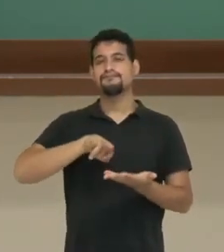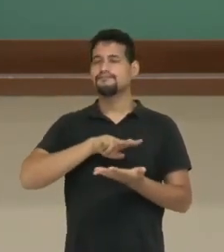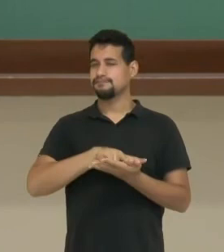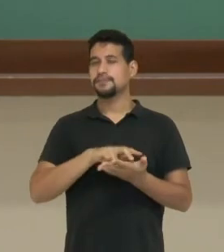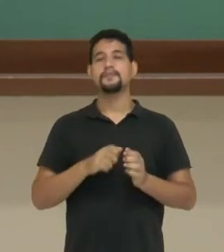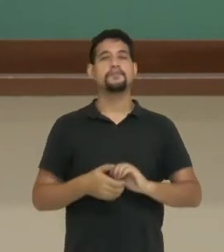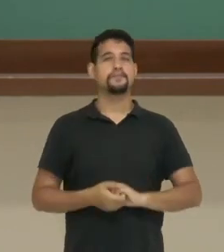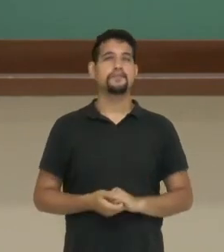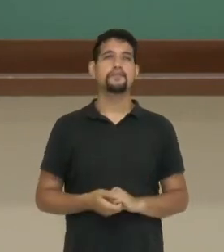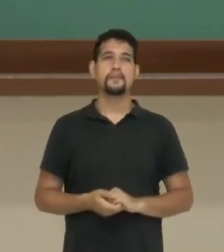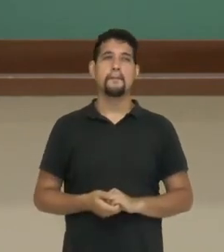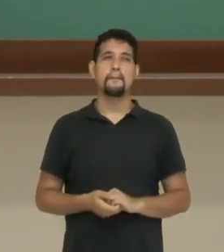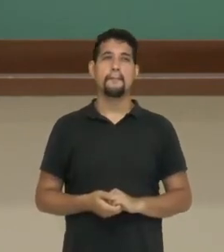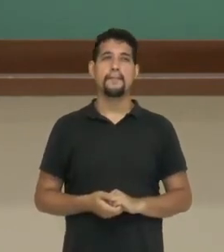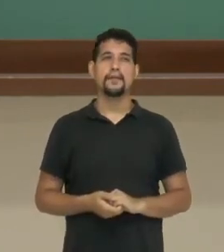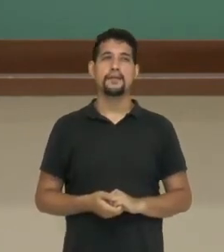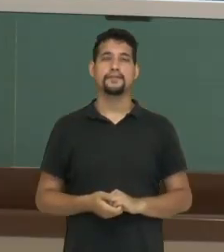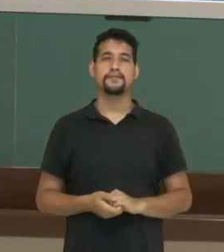forma eletrônica.